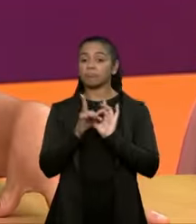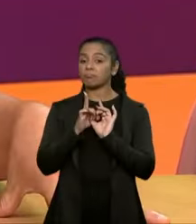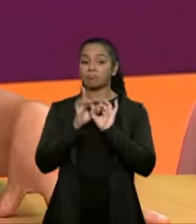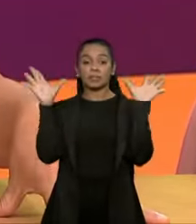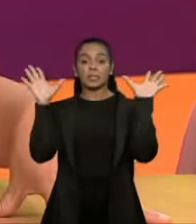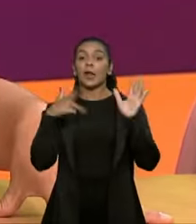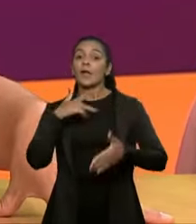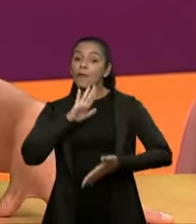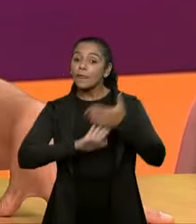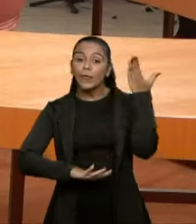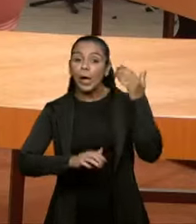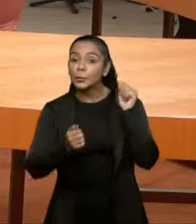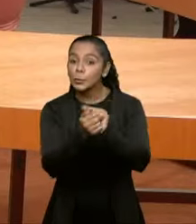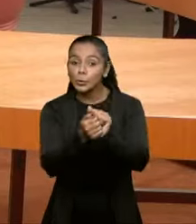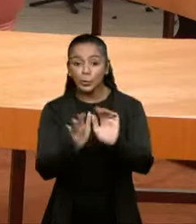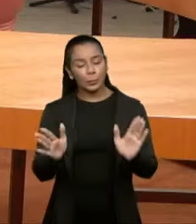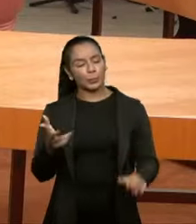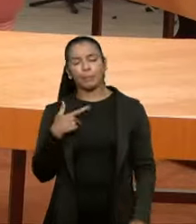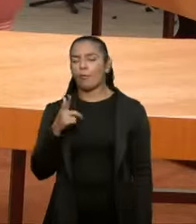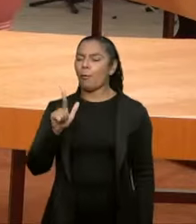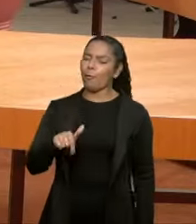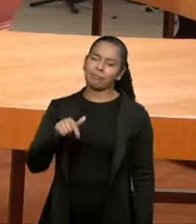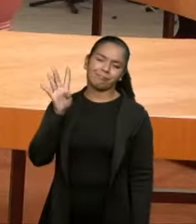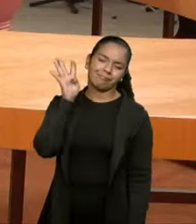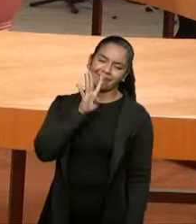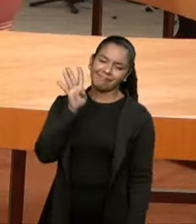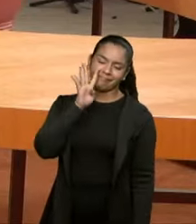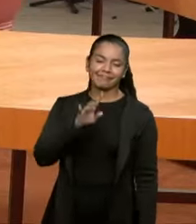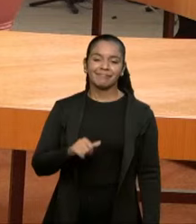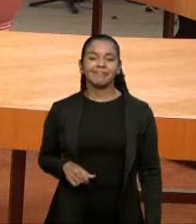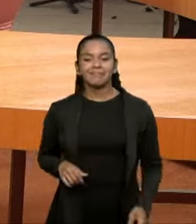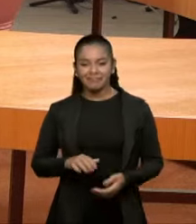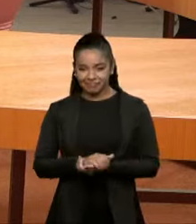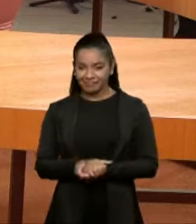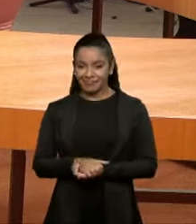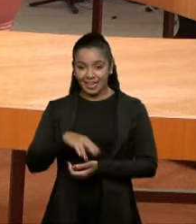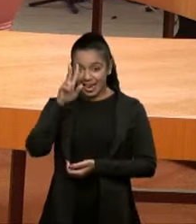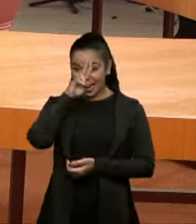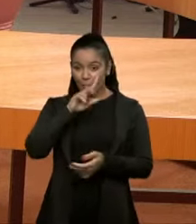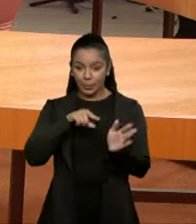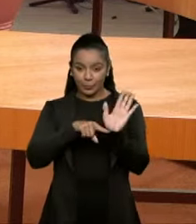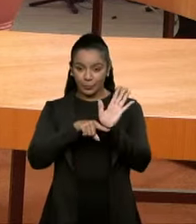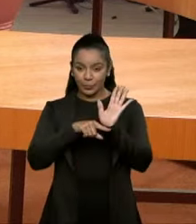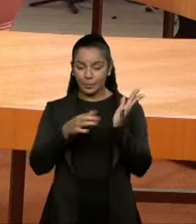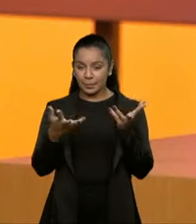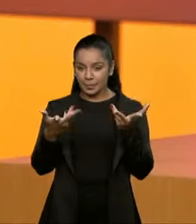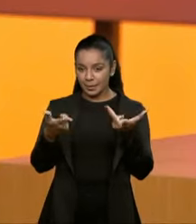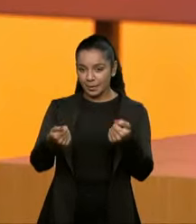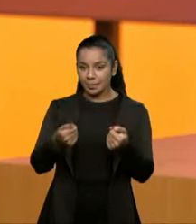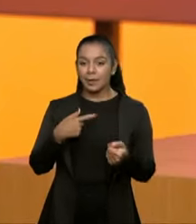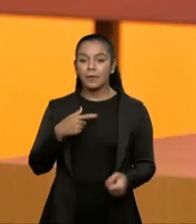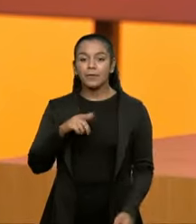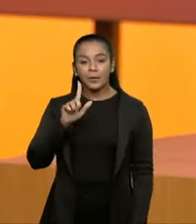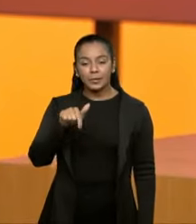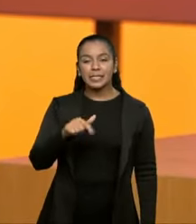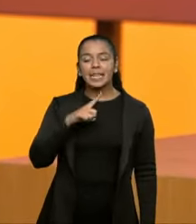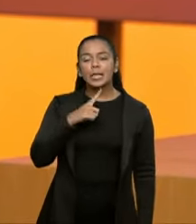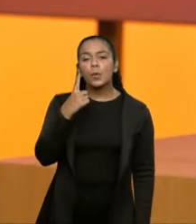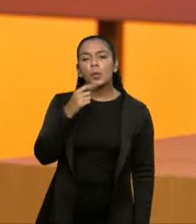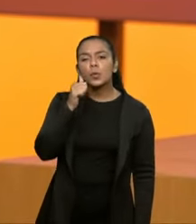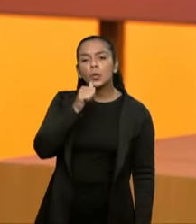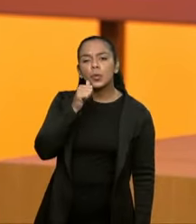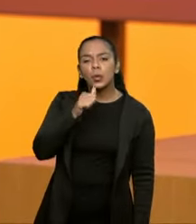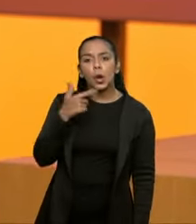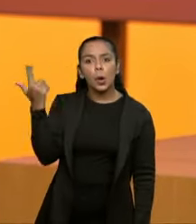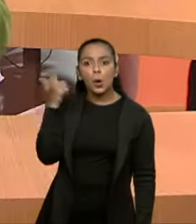com você. É isso. Já valeu você, meu você recado. Viu que é legal? Que alguém me lembra daquele filme maravilhoso, que é meio um documentário, que aquela, tem até uma senhorinha que